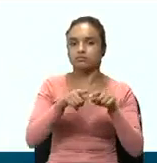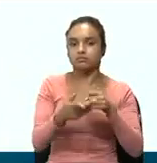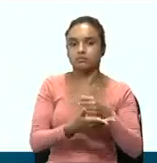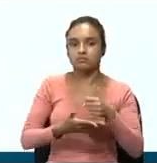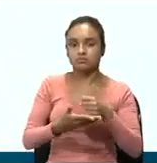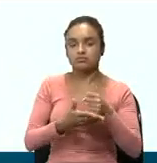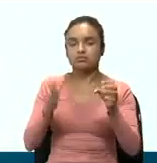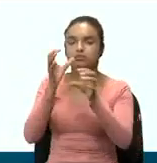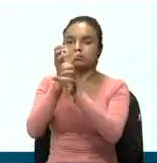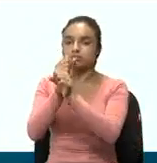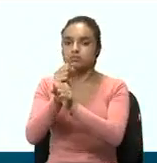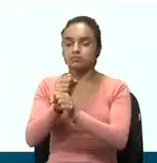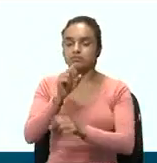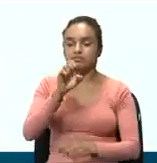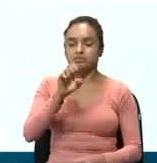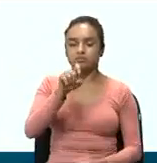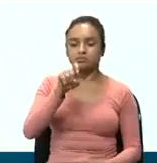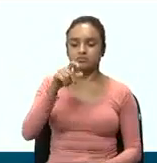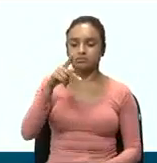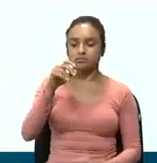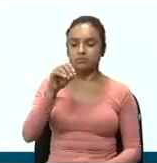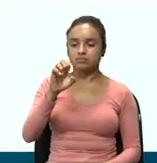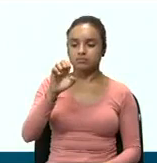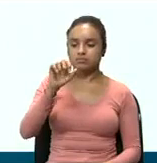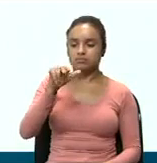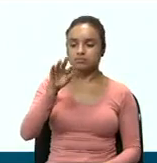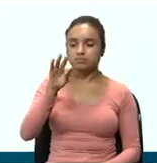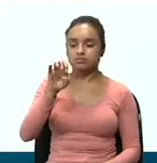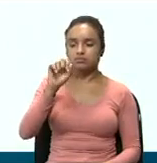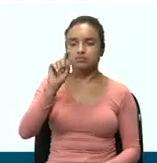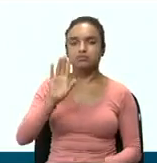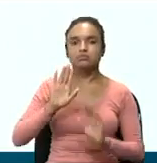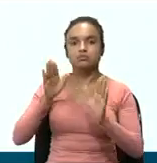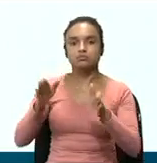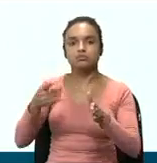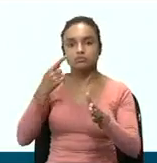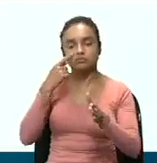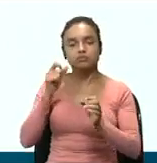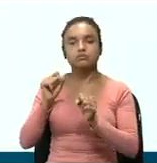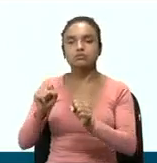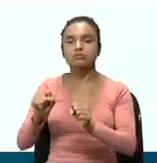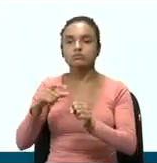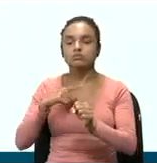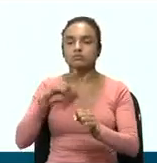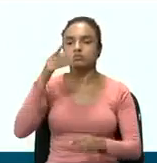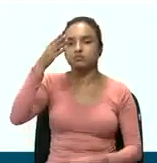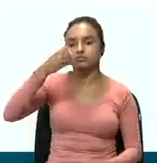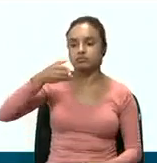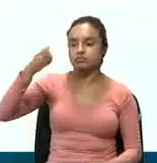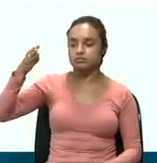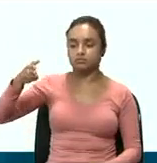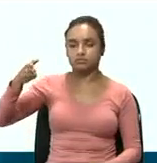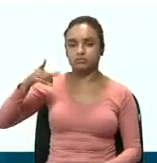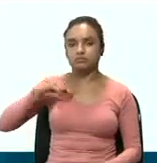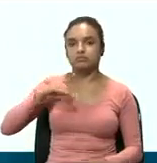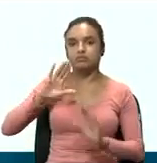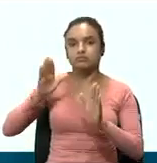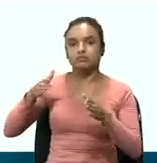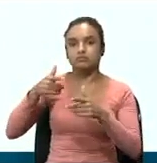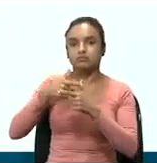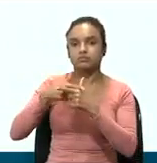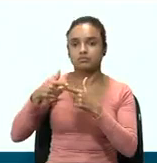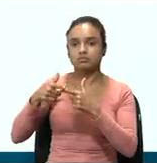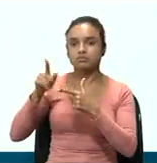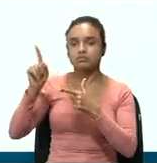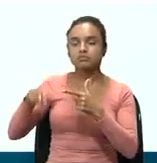expoentes. Então, eu já posso, consequentemente, cancelar, né, dividir. Porque eu tenho aqui